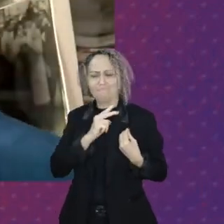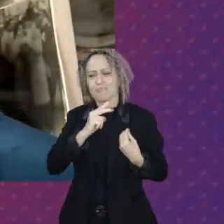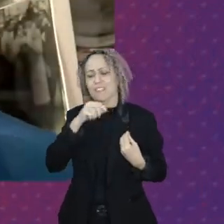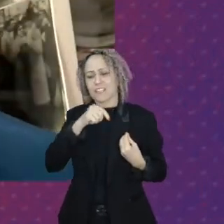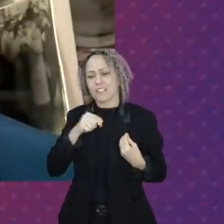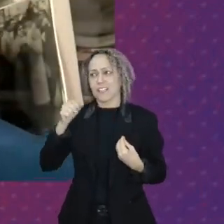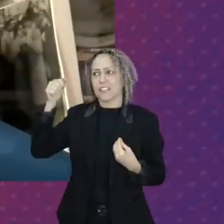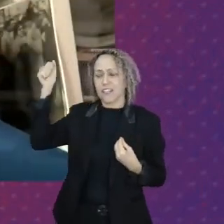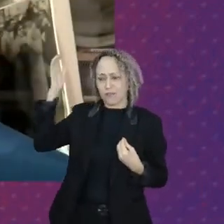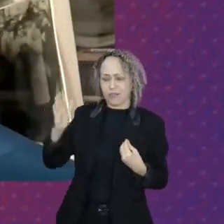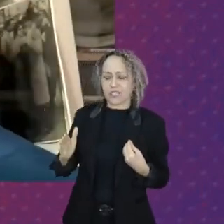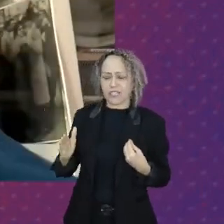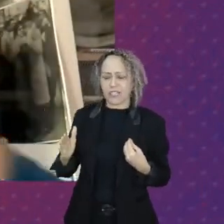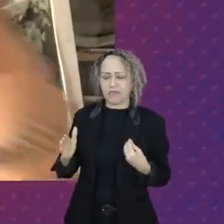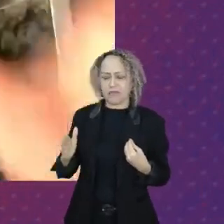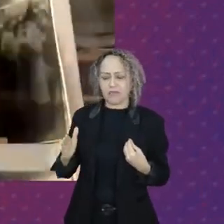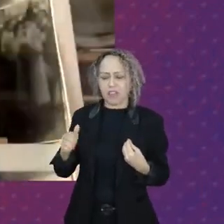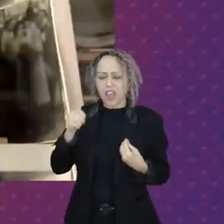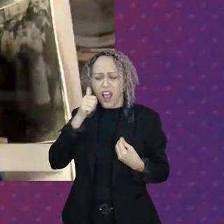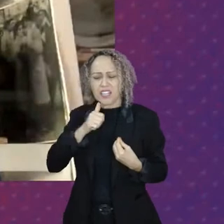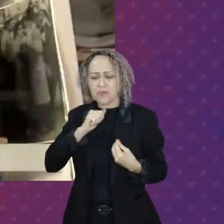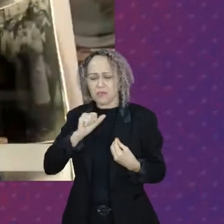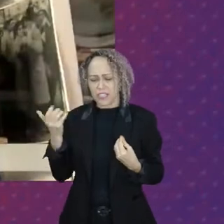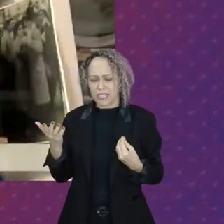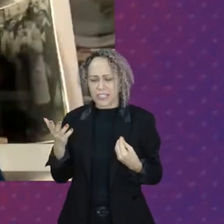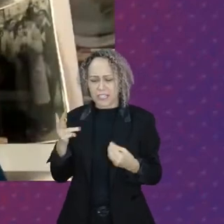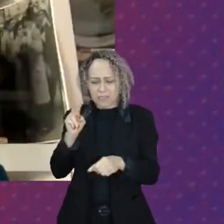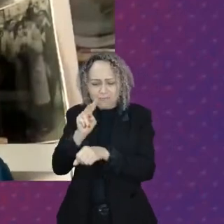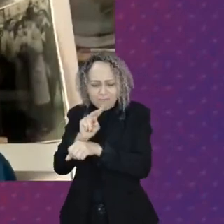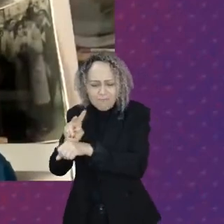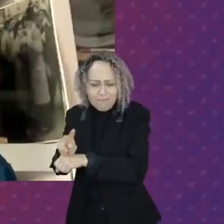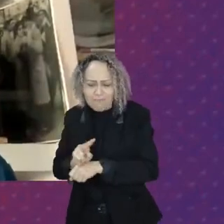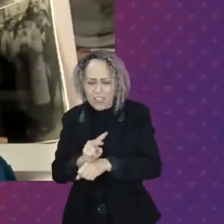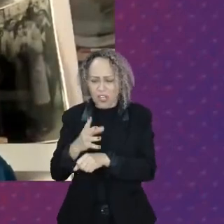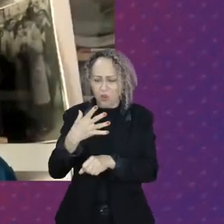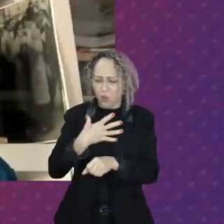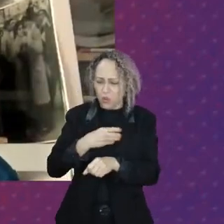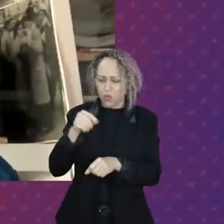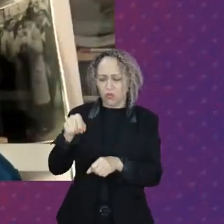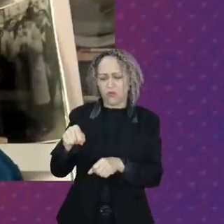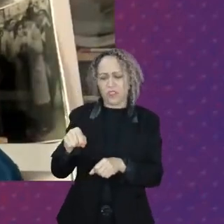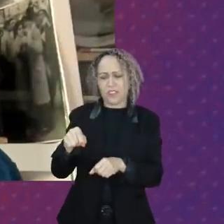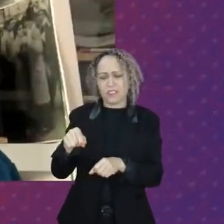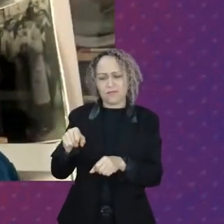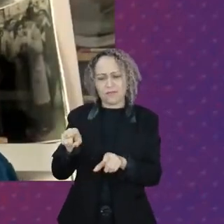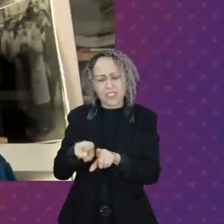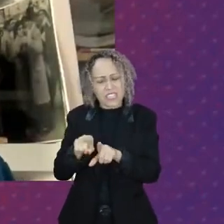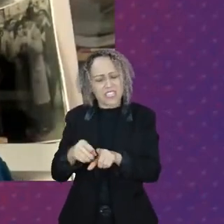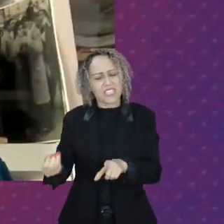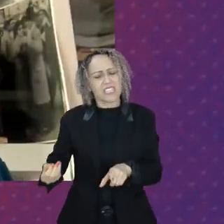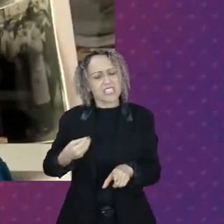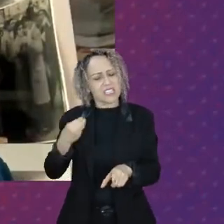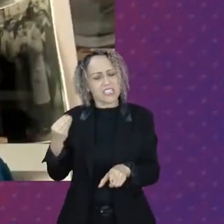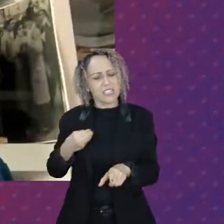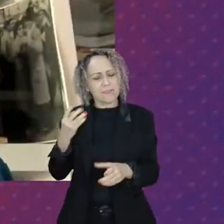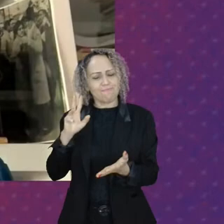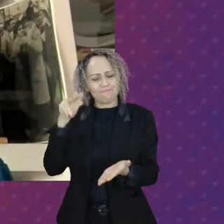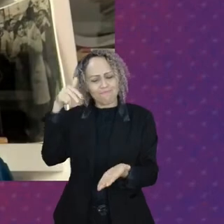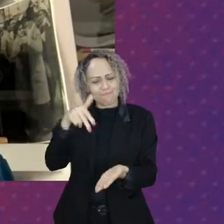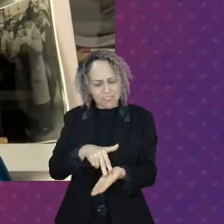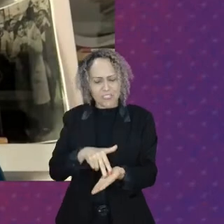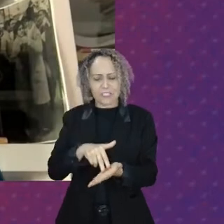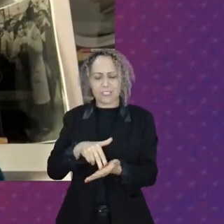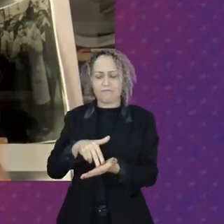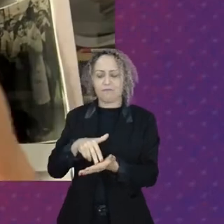como pode a sobrevivência das suas famílias. Então, acho que um dos grandes desafios que nós temos nessa